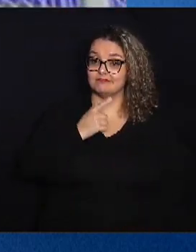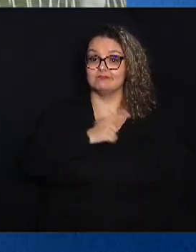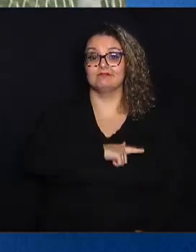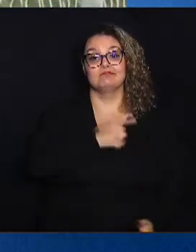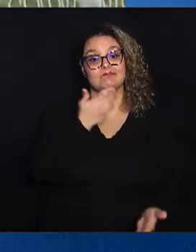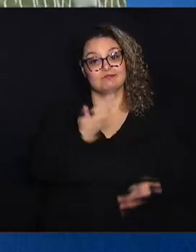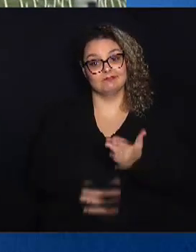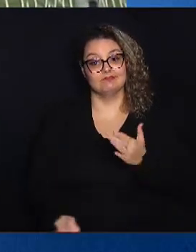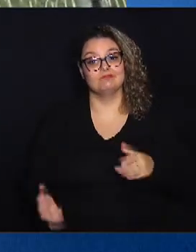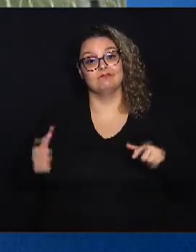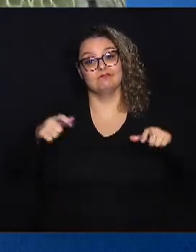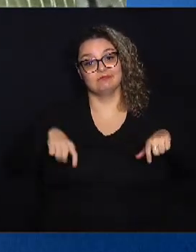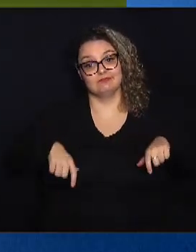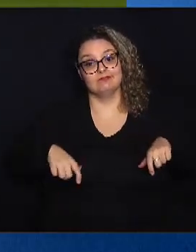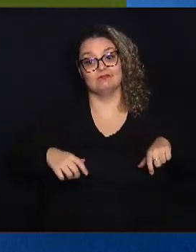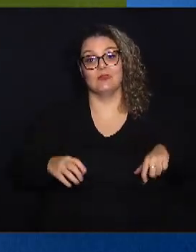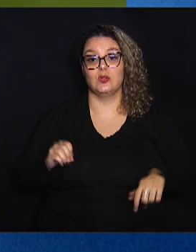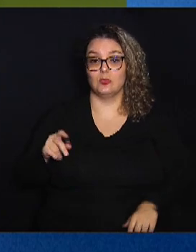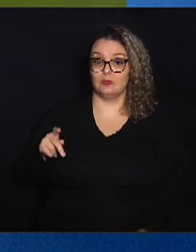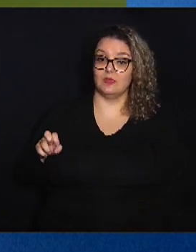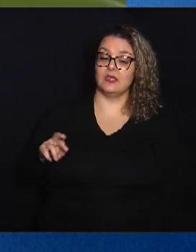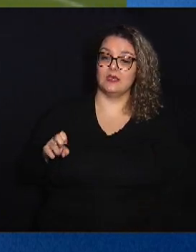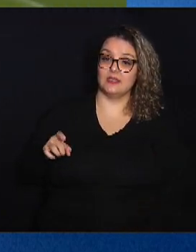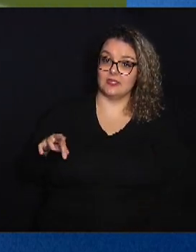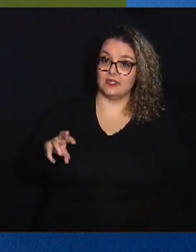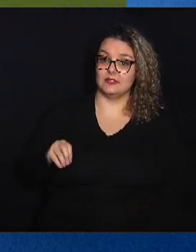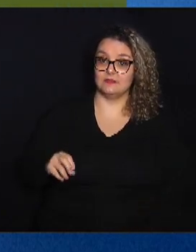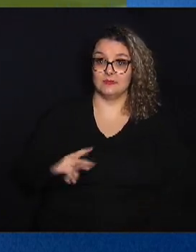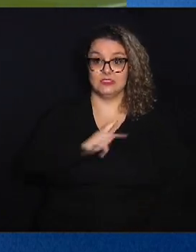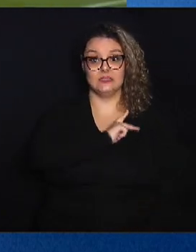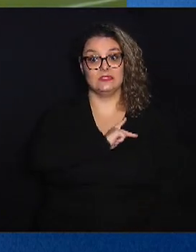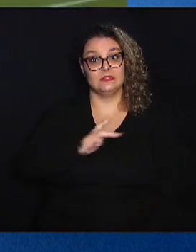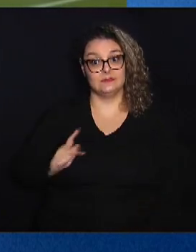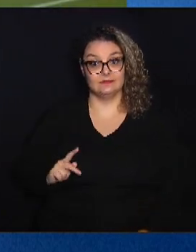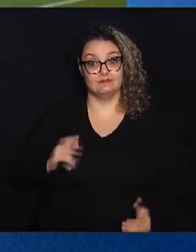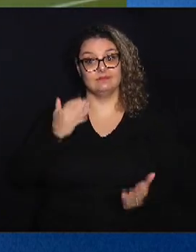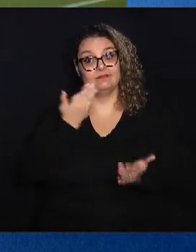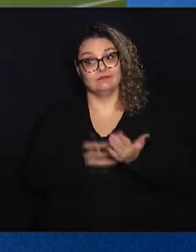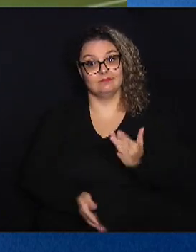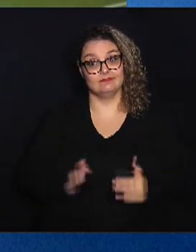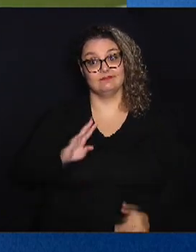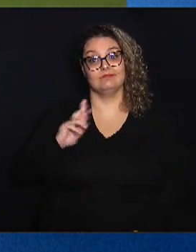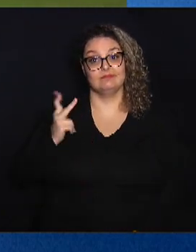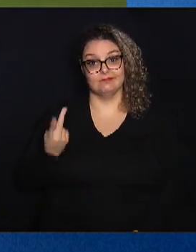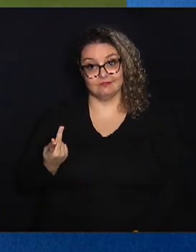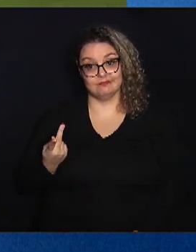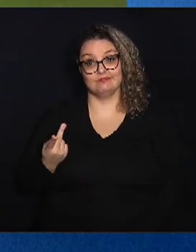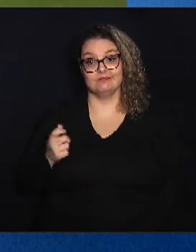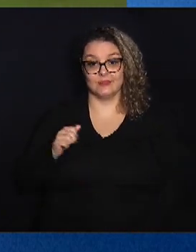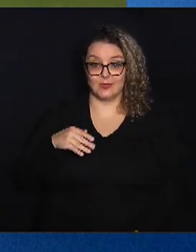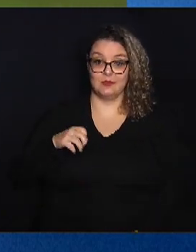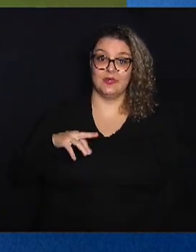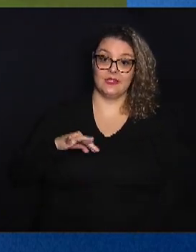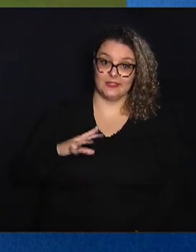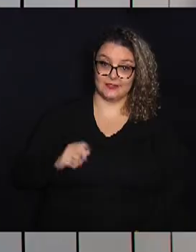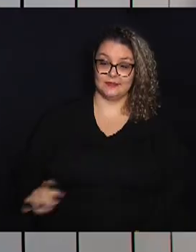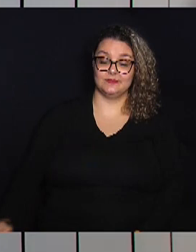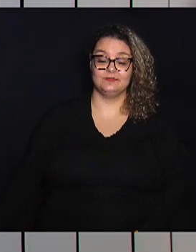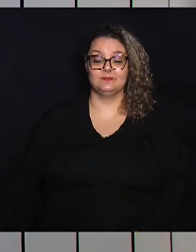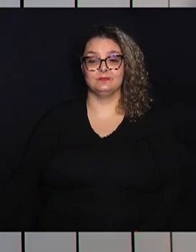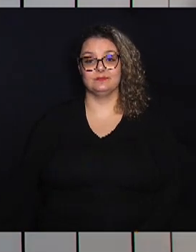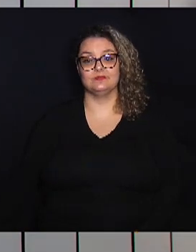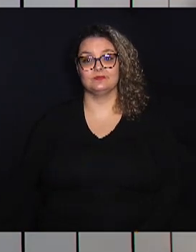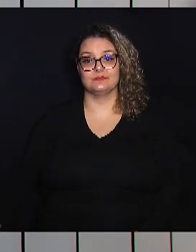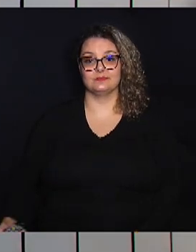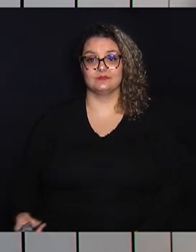perde em casa para o Operário. E Ponte Preta perde em Belo Horizonte para o América Mineiro.